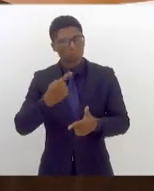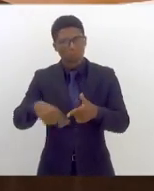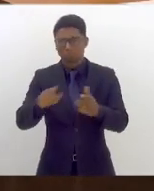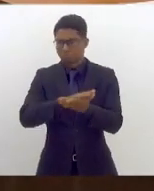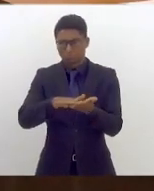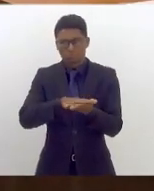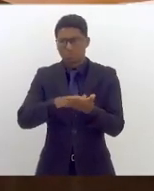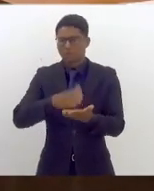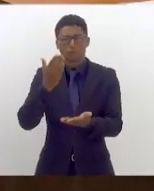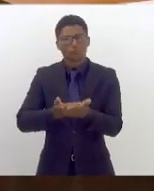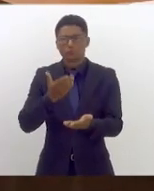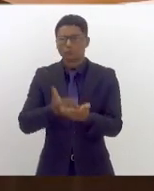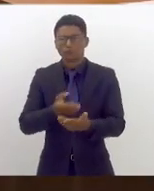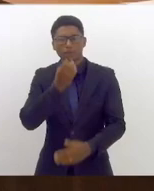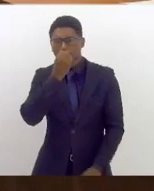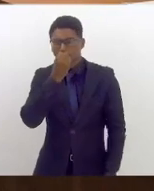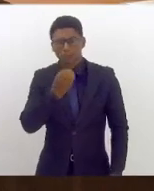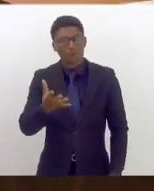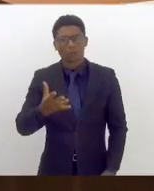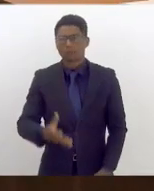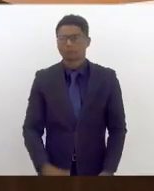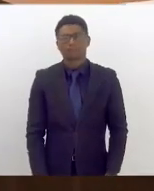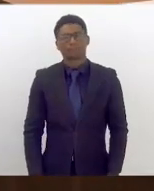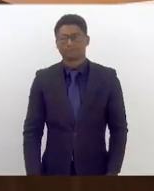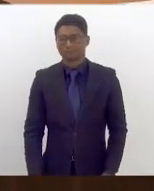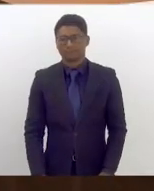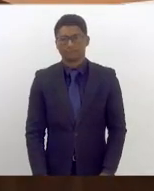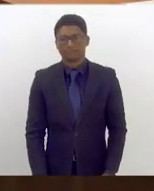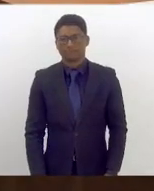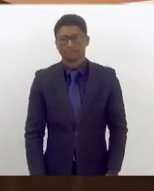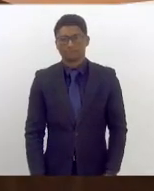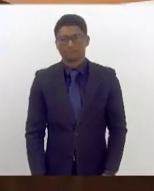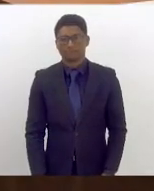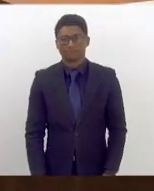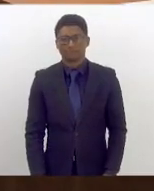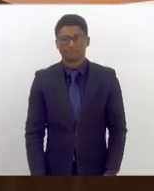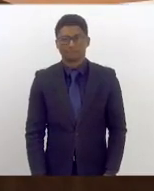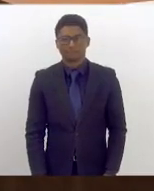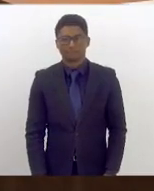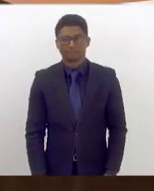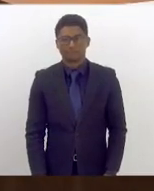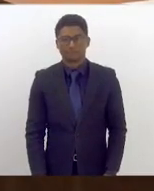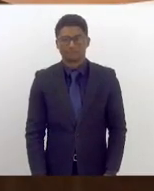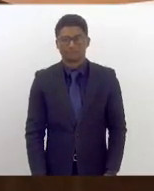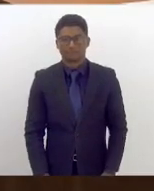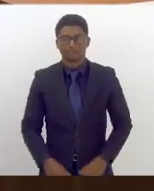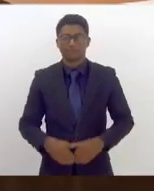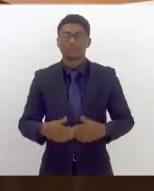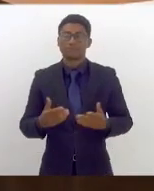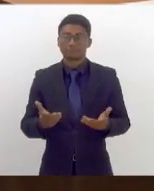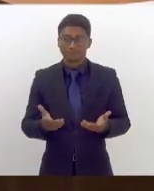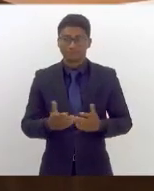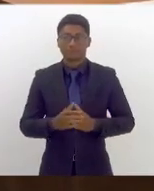é sempre bom sempre bom dito isso é o presidente